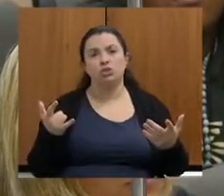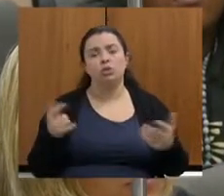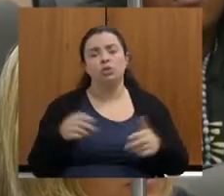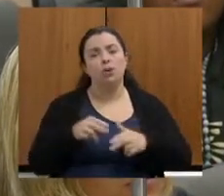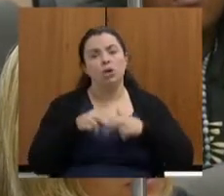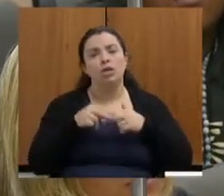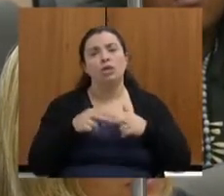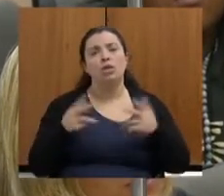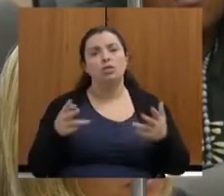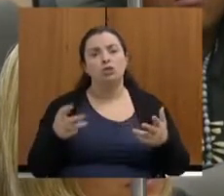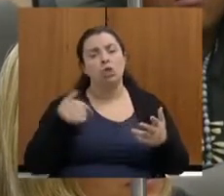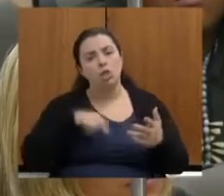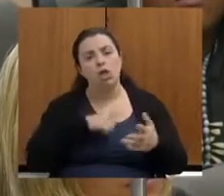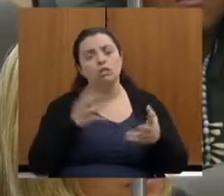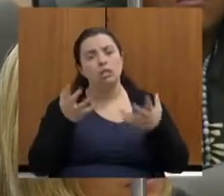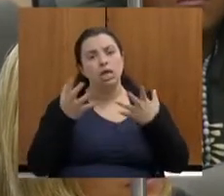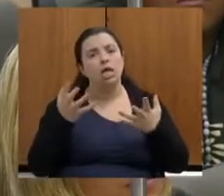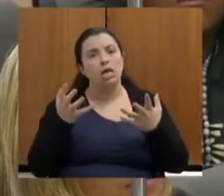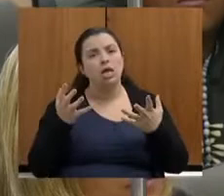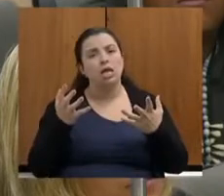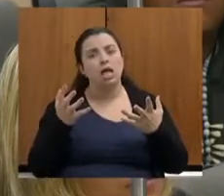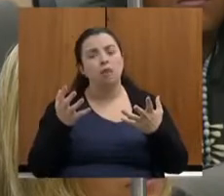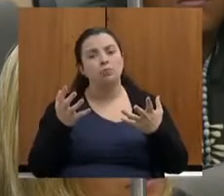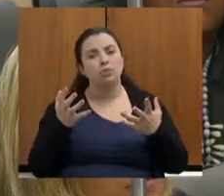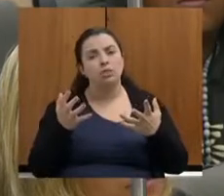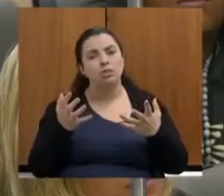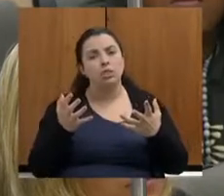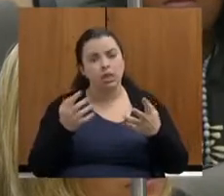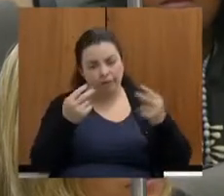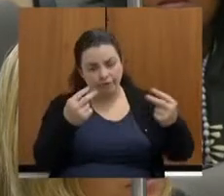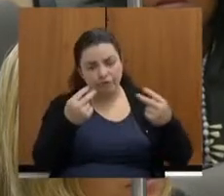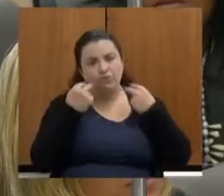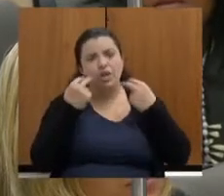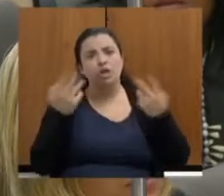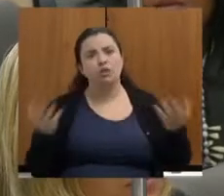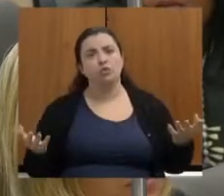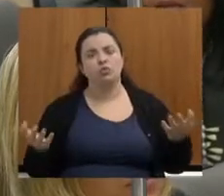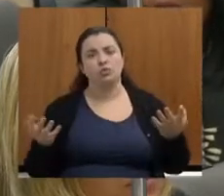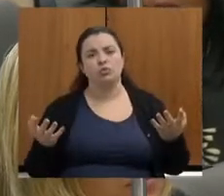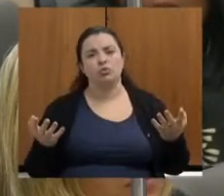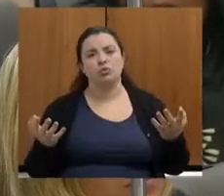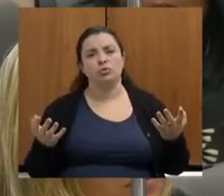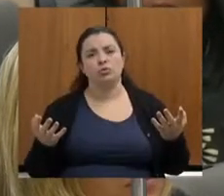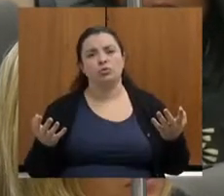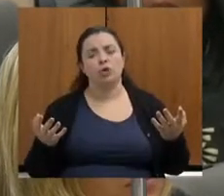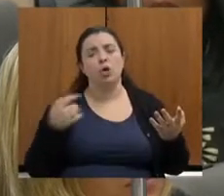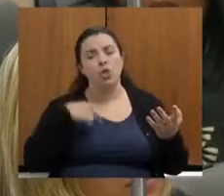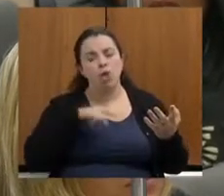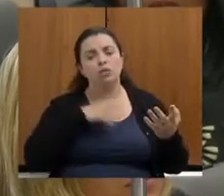nós queremos ser gente visto nós queremos ser